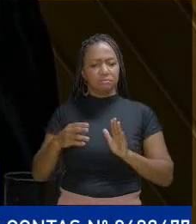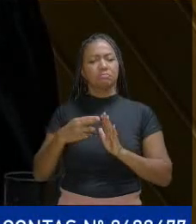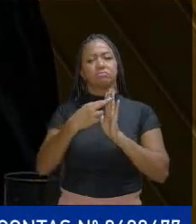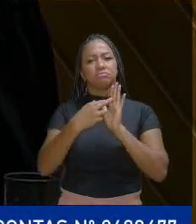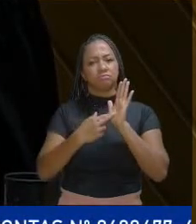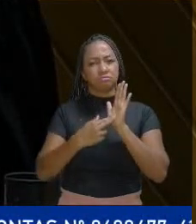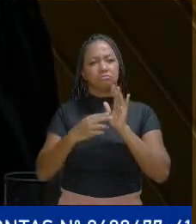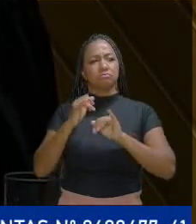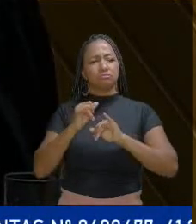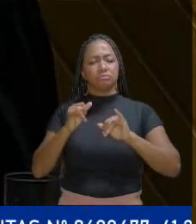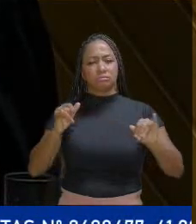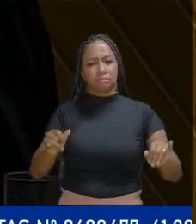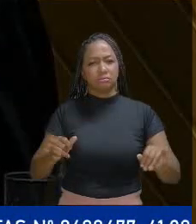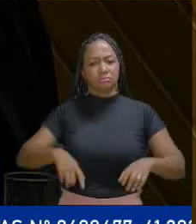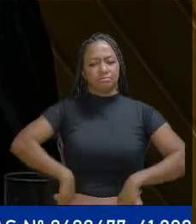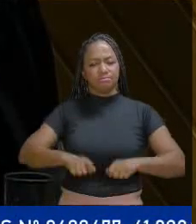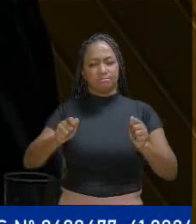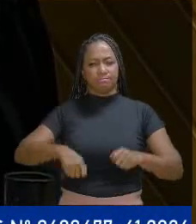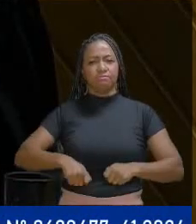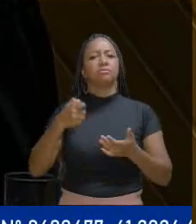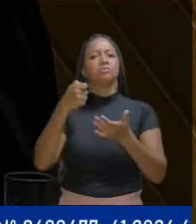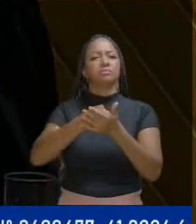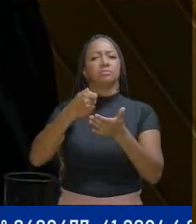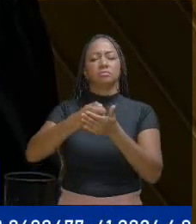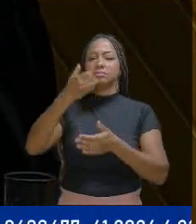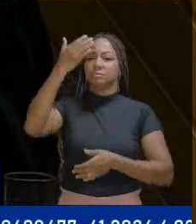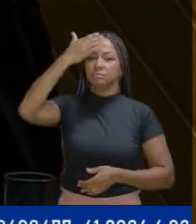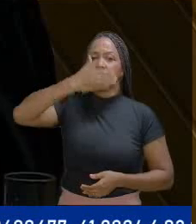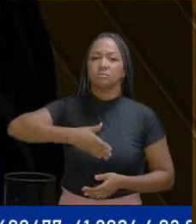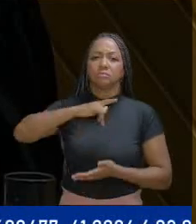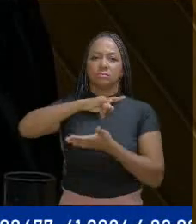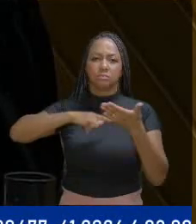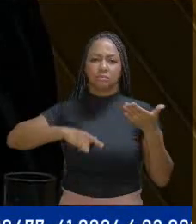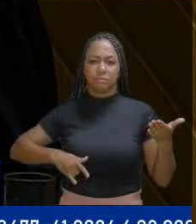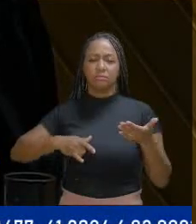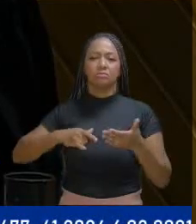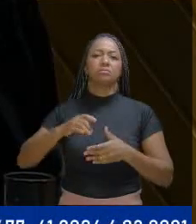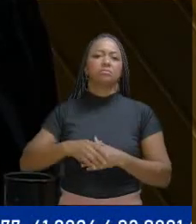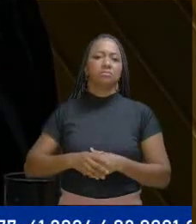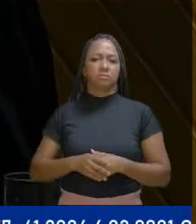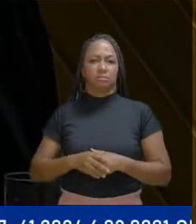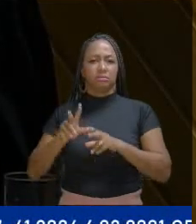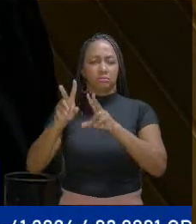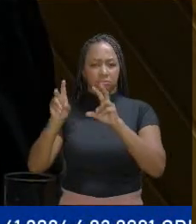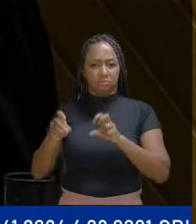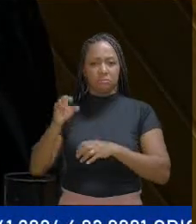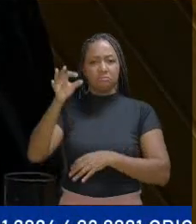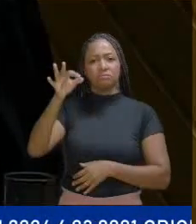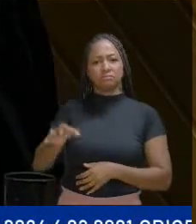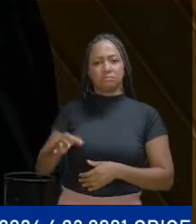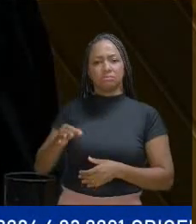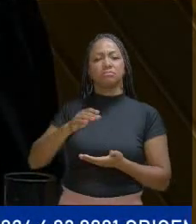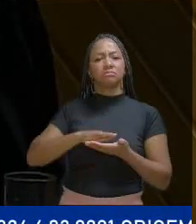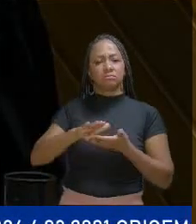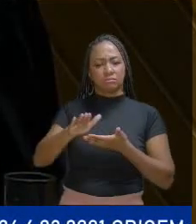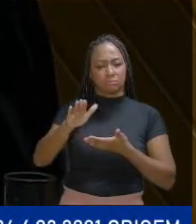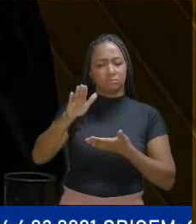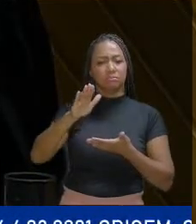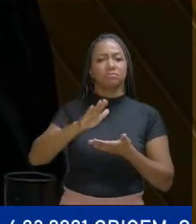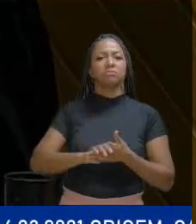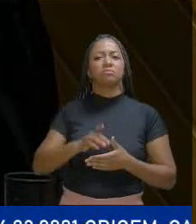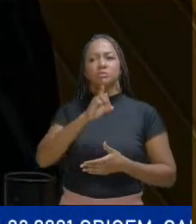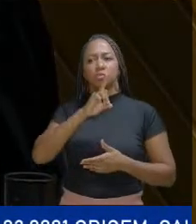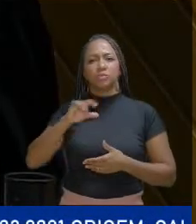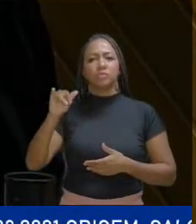de regência que diz que as despesas devem ser comprovadas por documento fiscal hábil e idôneo emitido na data